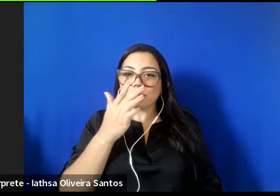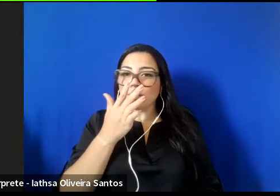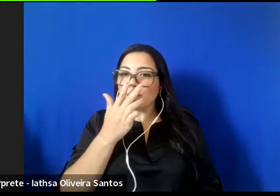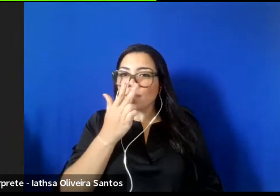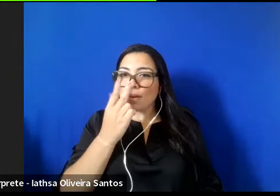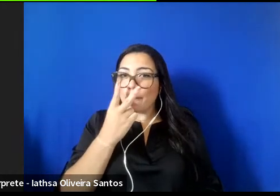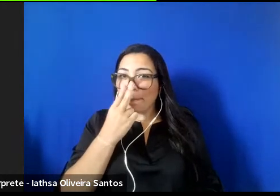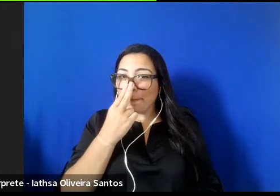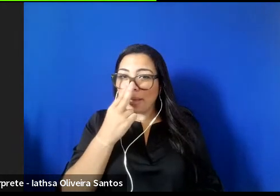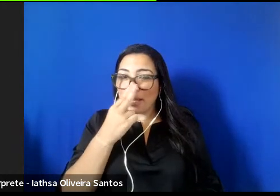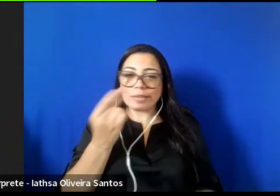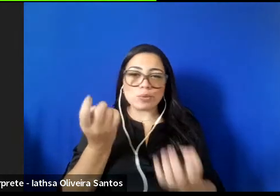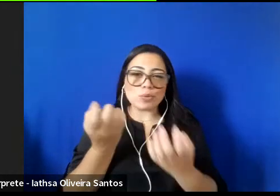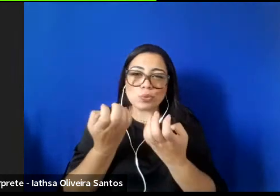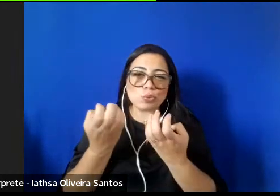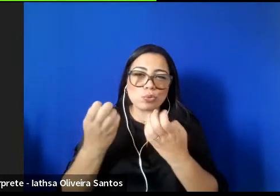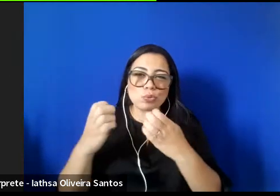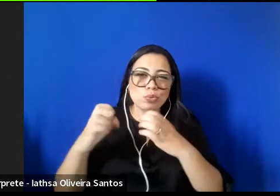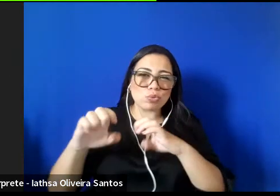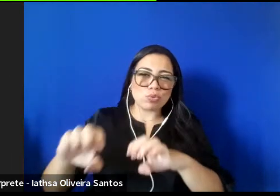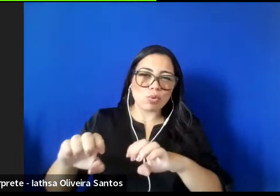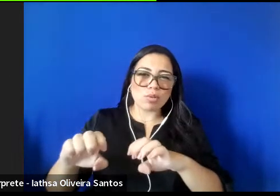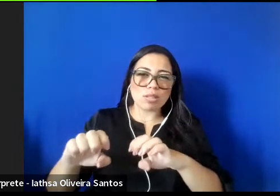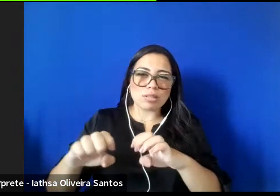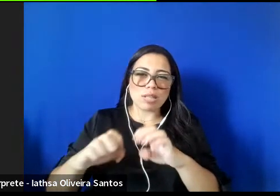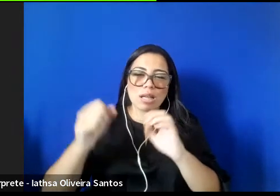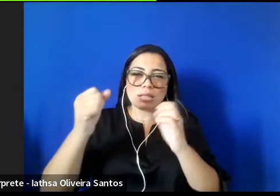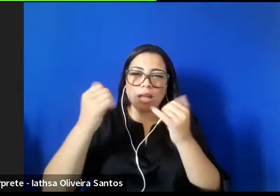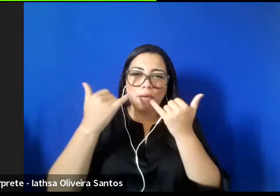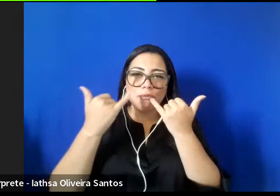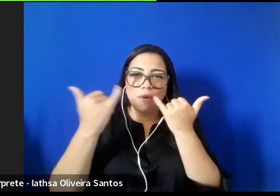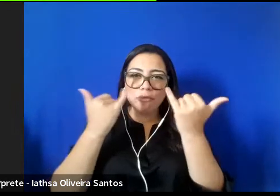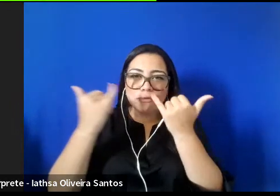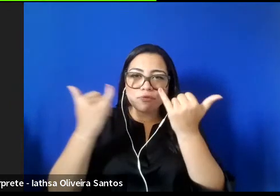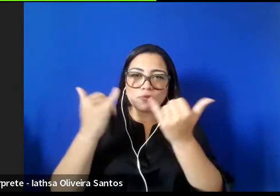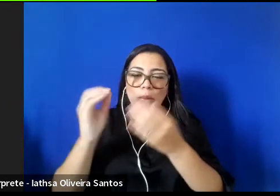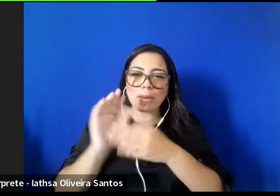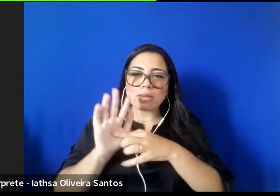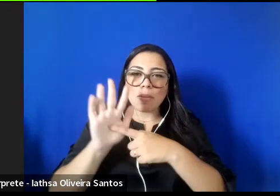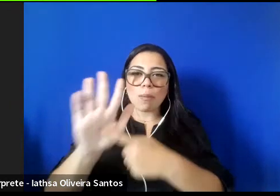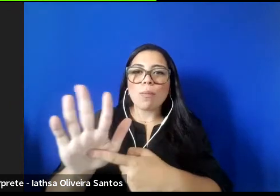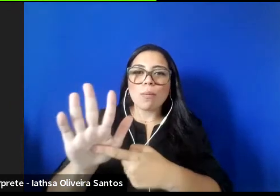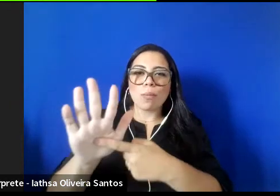não quisesse reportar, muitas das vezes, um determinado fato.